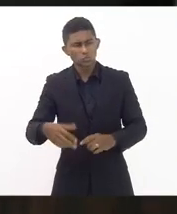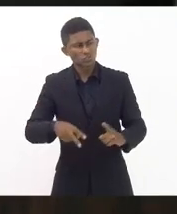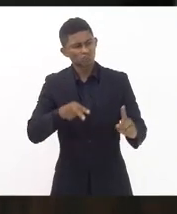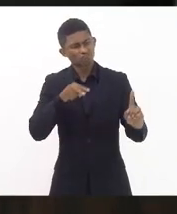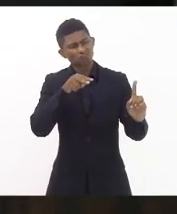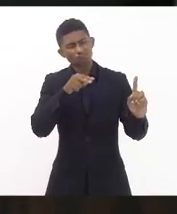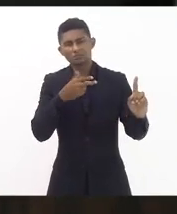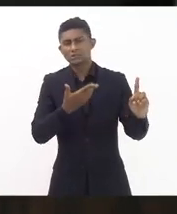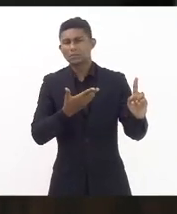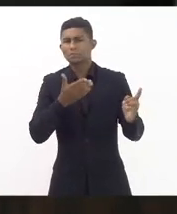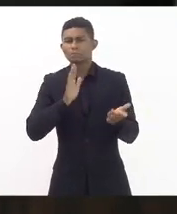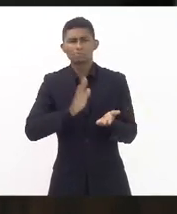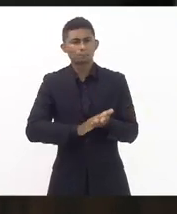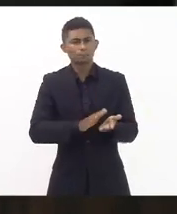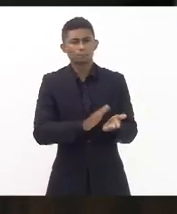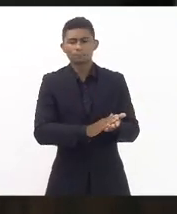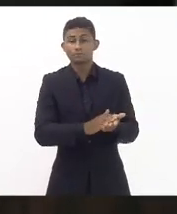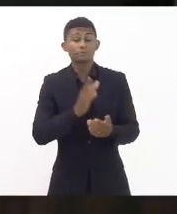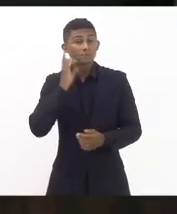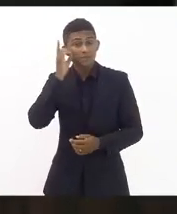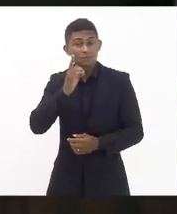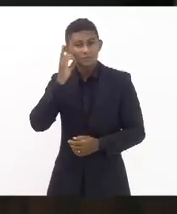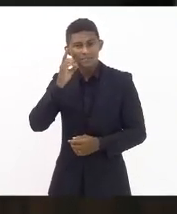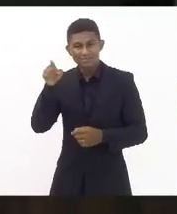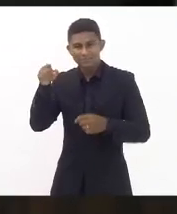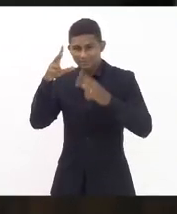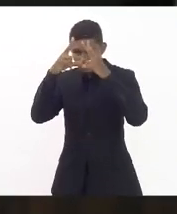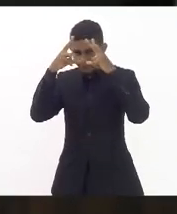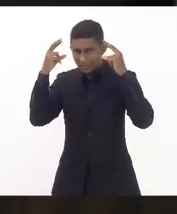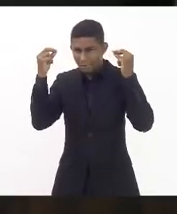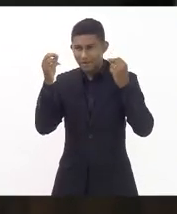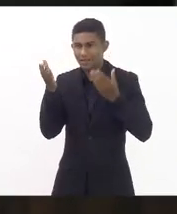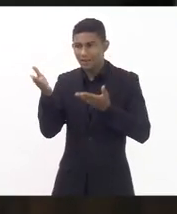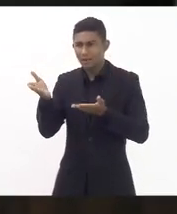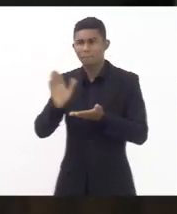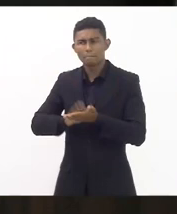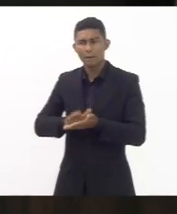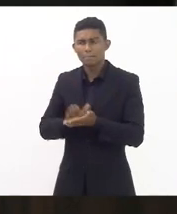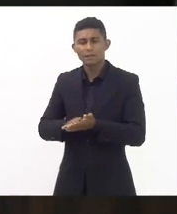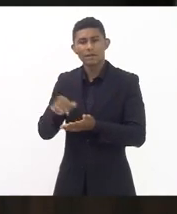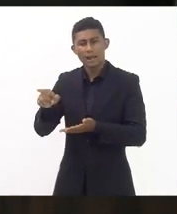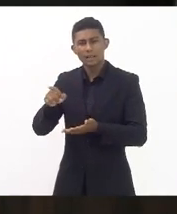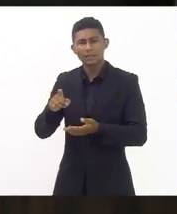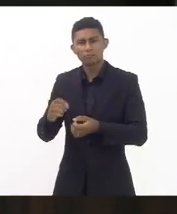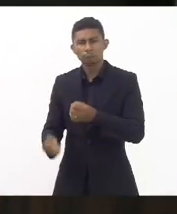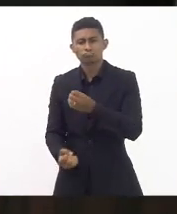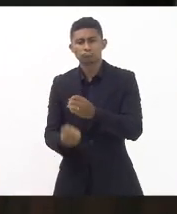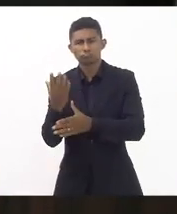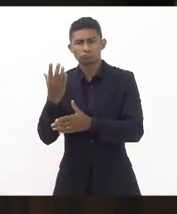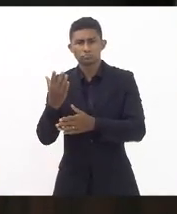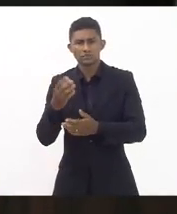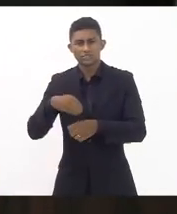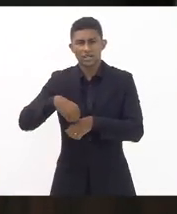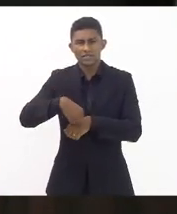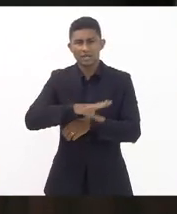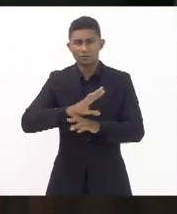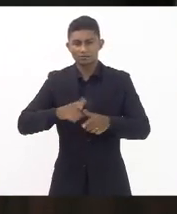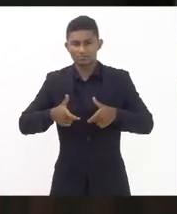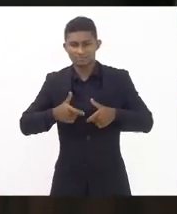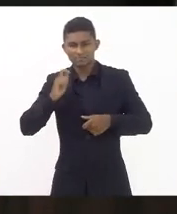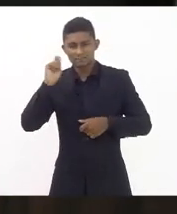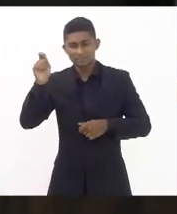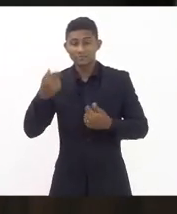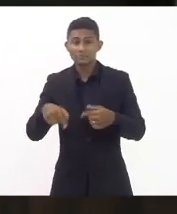aqui parabenizar a autora, a deputada enfermeira Regiane, parabenizar todas as parlamentares e